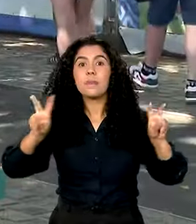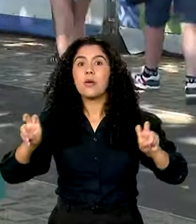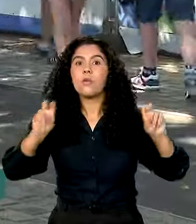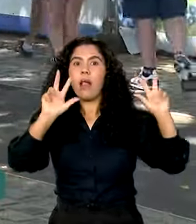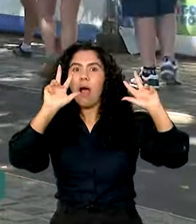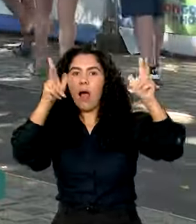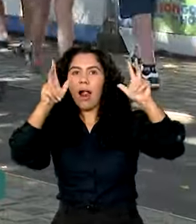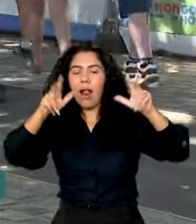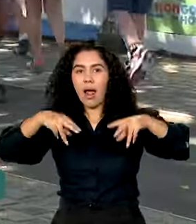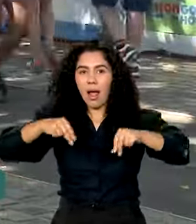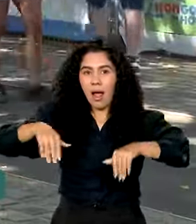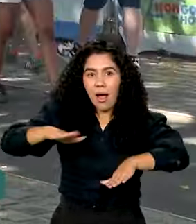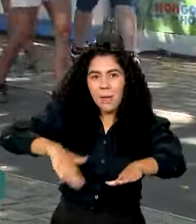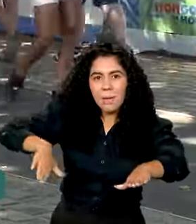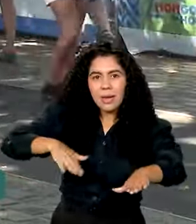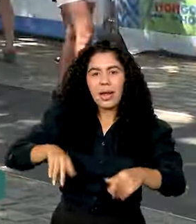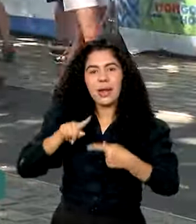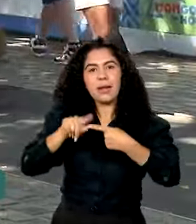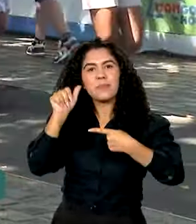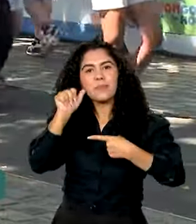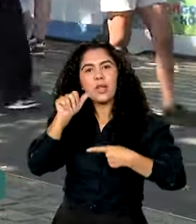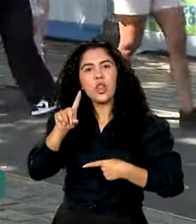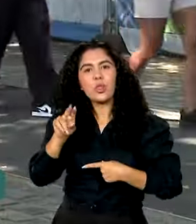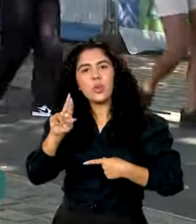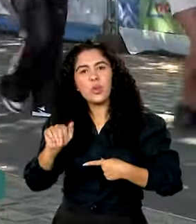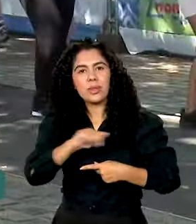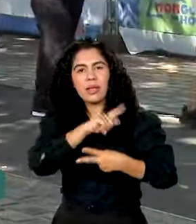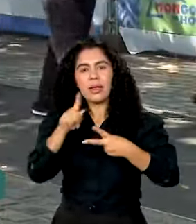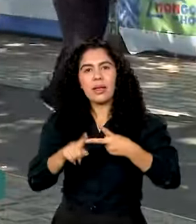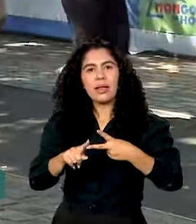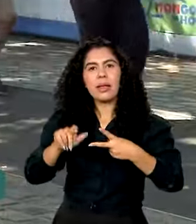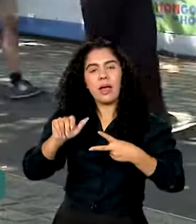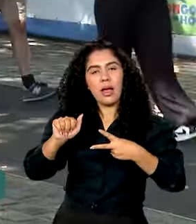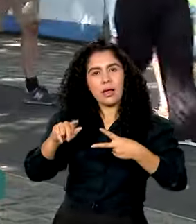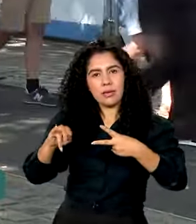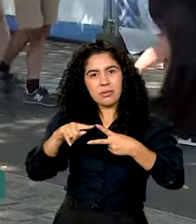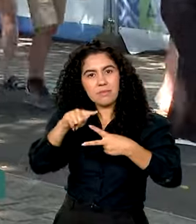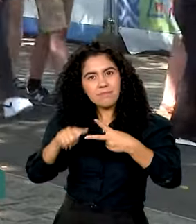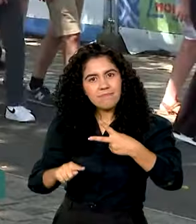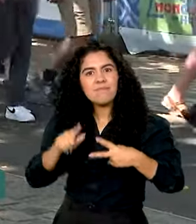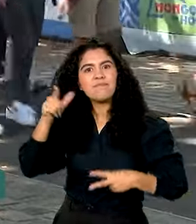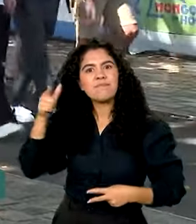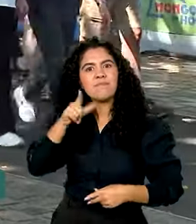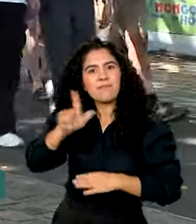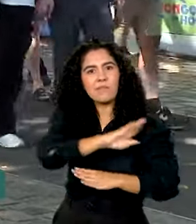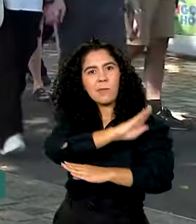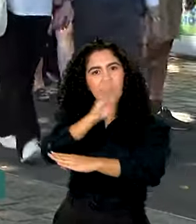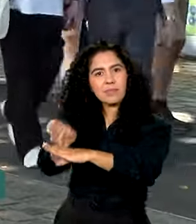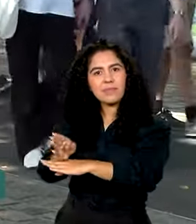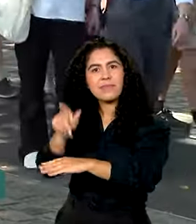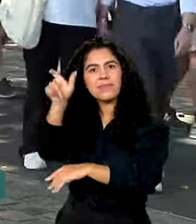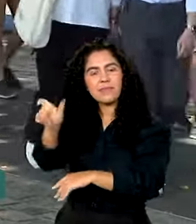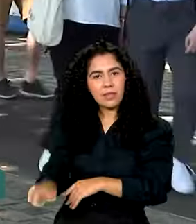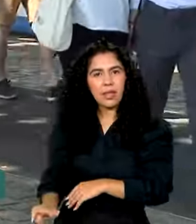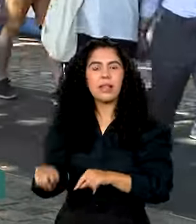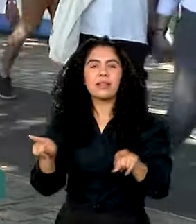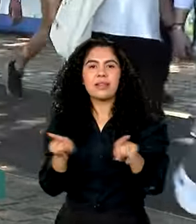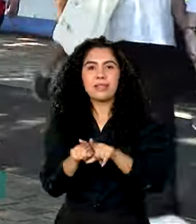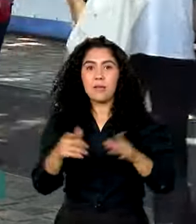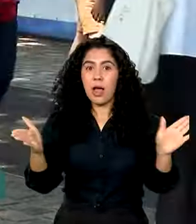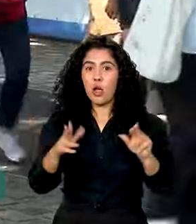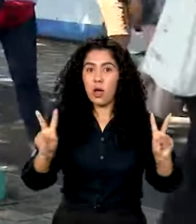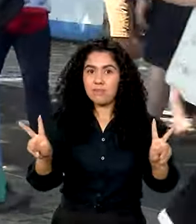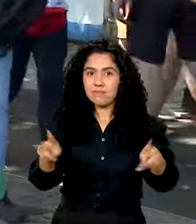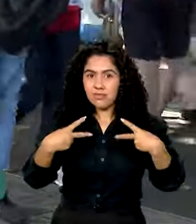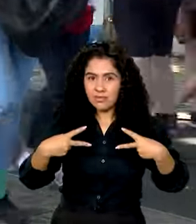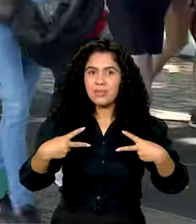Ana Patrícia fazem uma excelente campanha, venceram as letãs por 2 sets a 0 e garantiram vaga nas